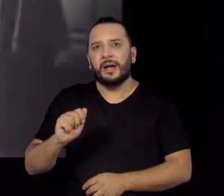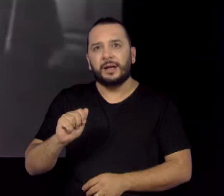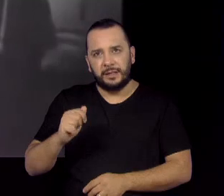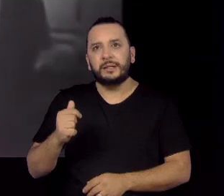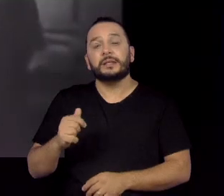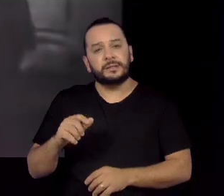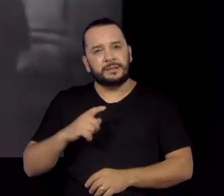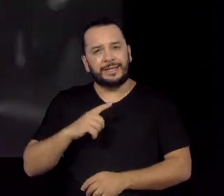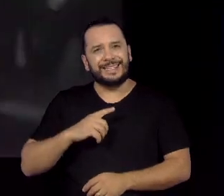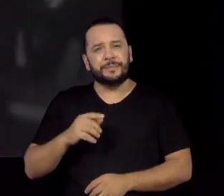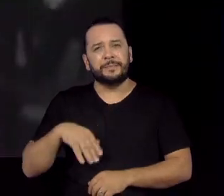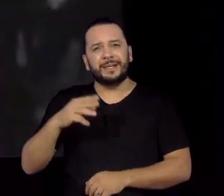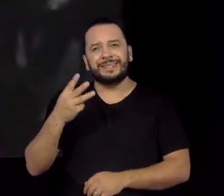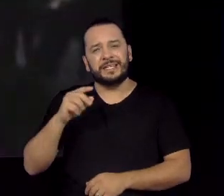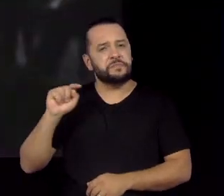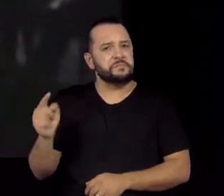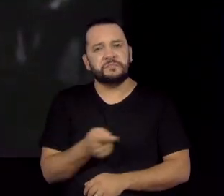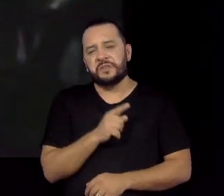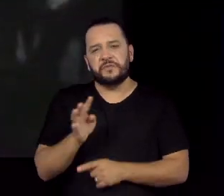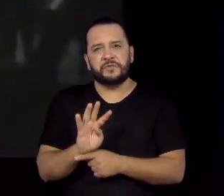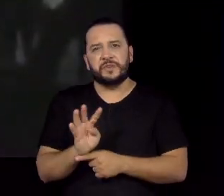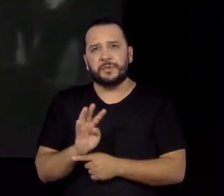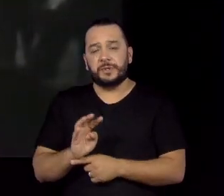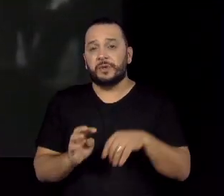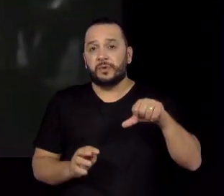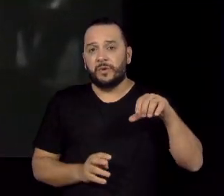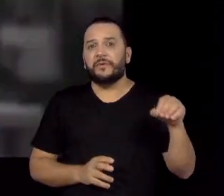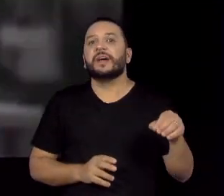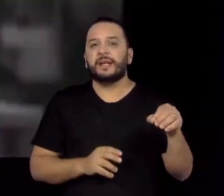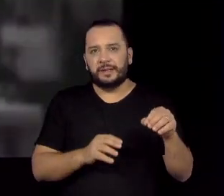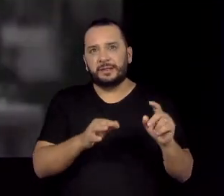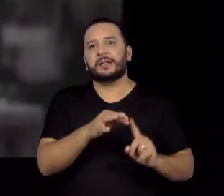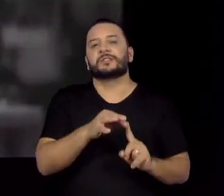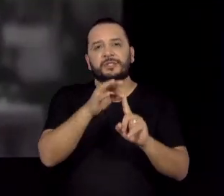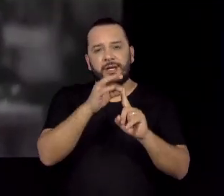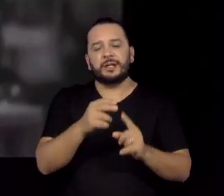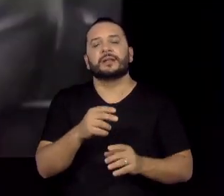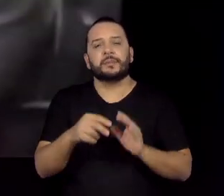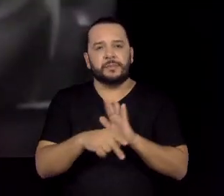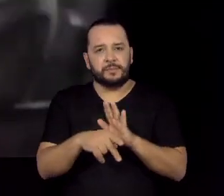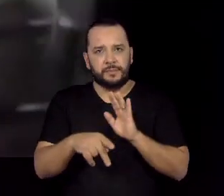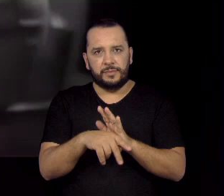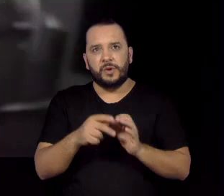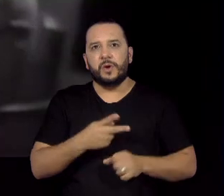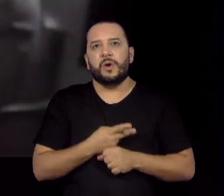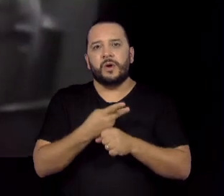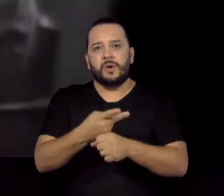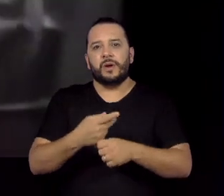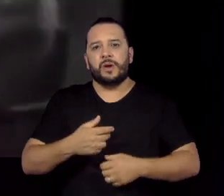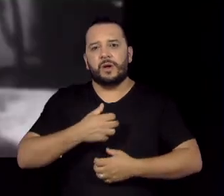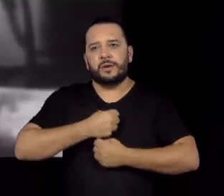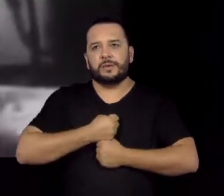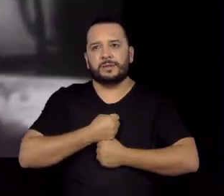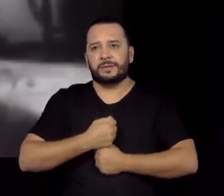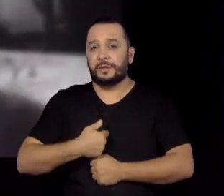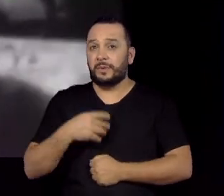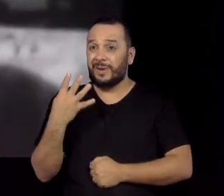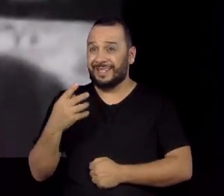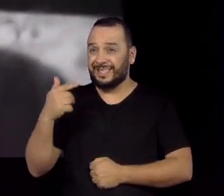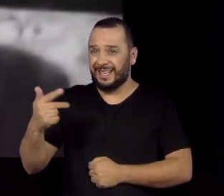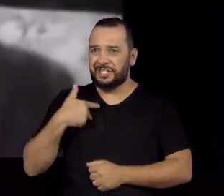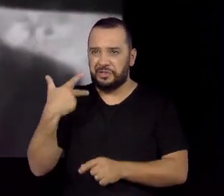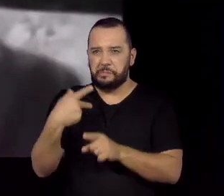3.000 produções, 90 delas indicadas ao Oscar e 47 ganhadoras de